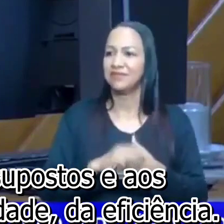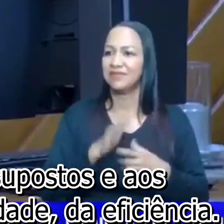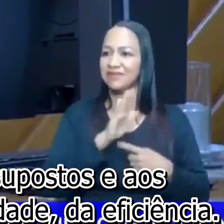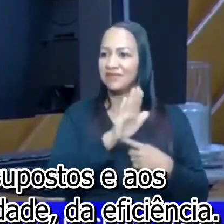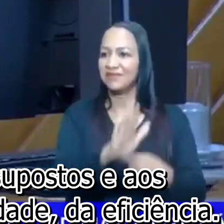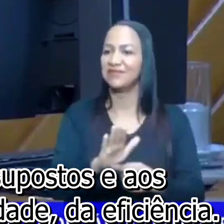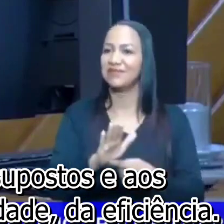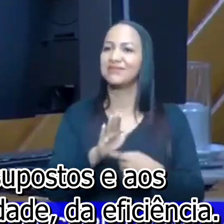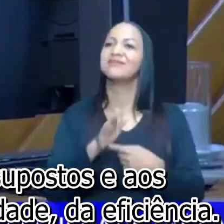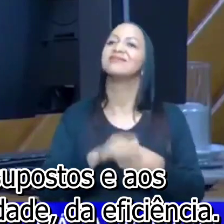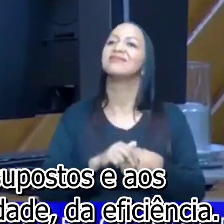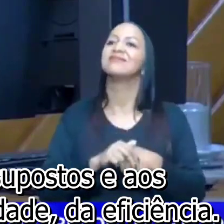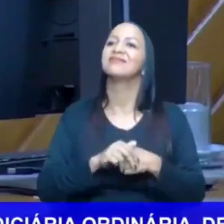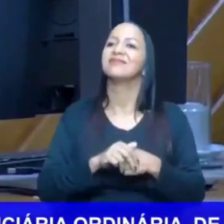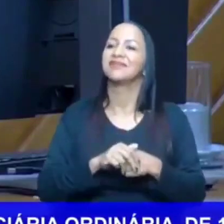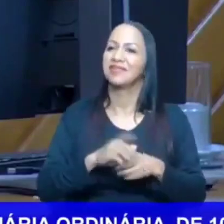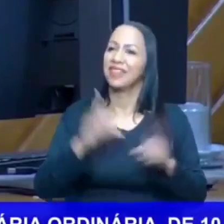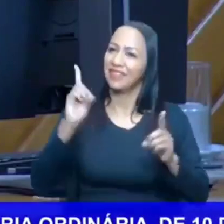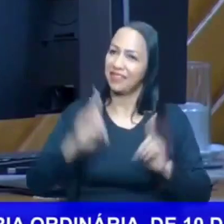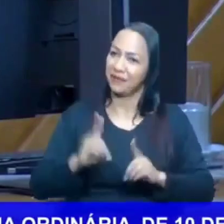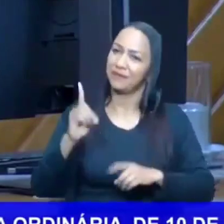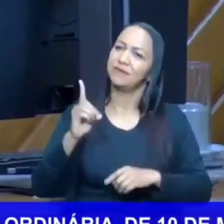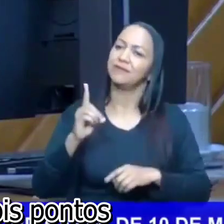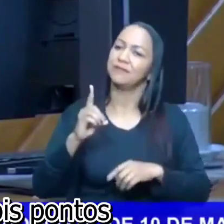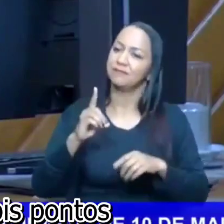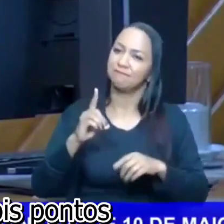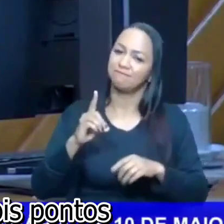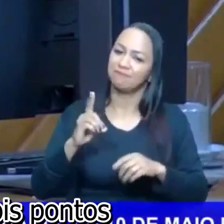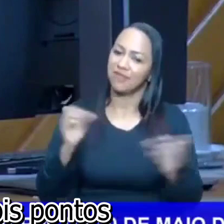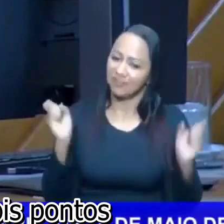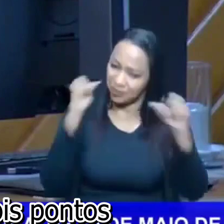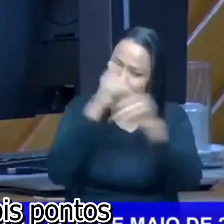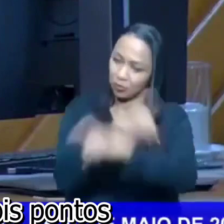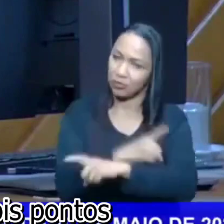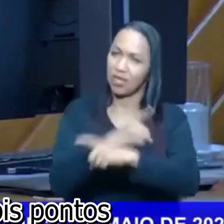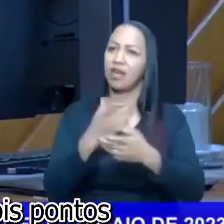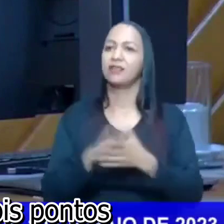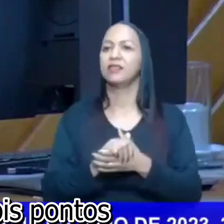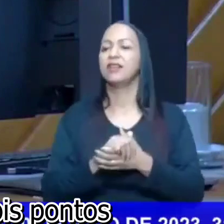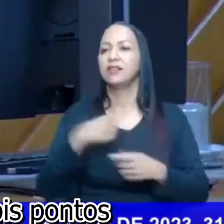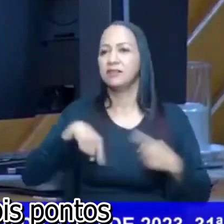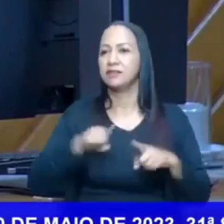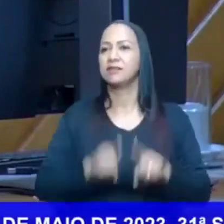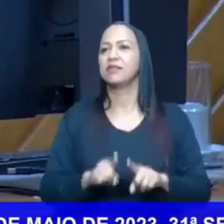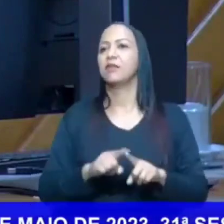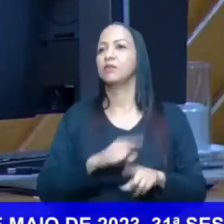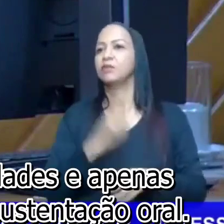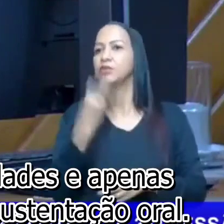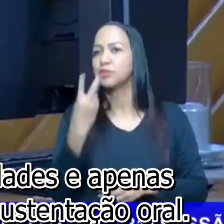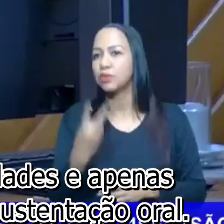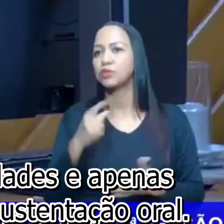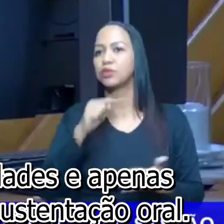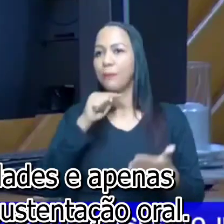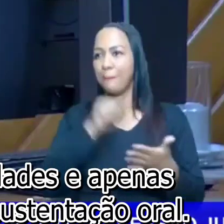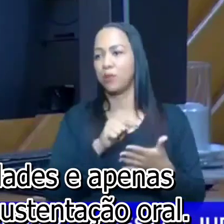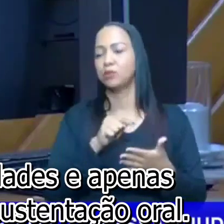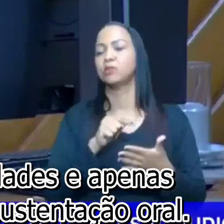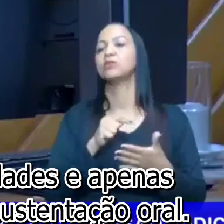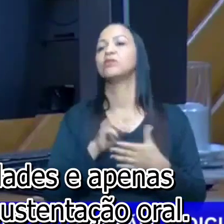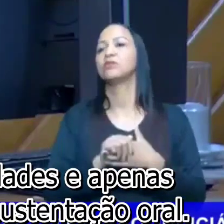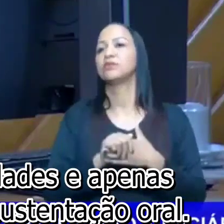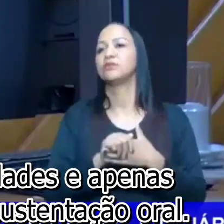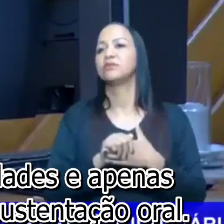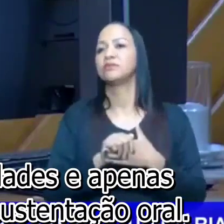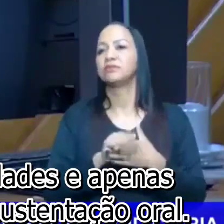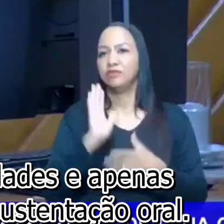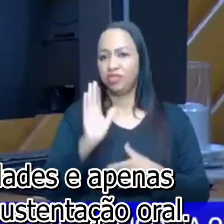transparência, da razoabilidade, da eficiência, enfim. Então, quanto a esses serviços, são esses dois pontos que eu trago à